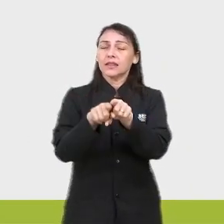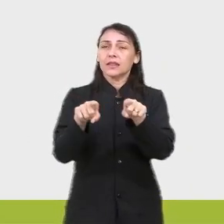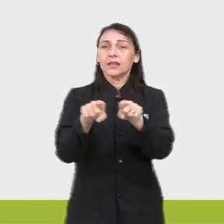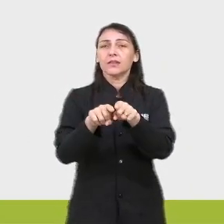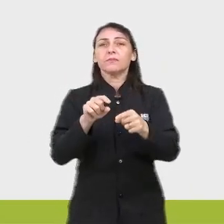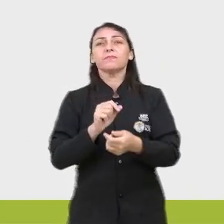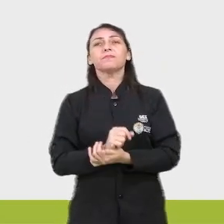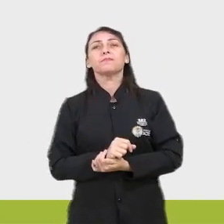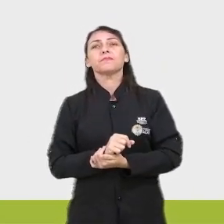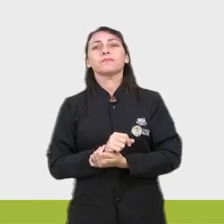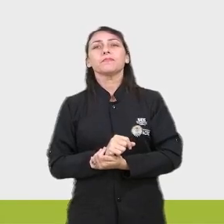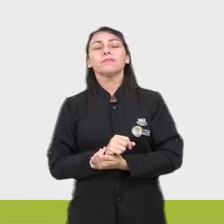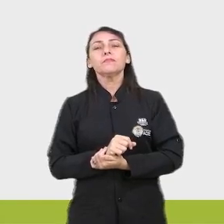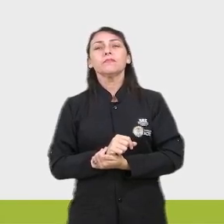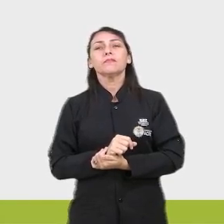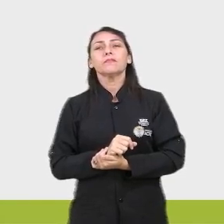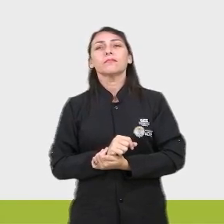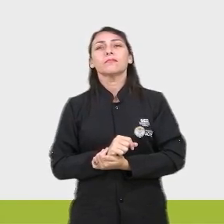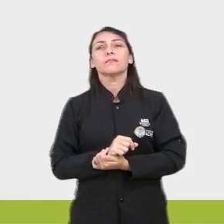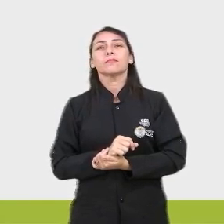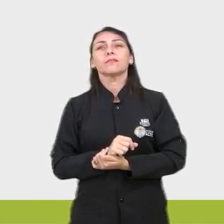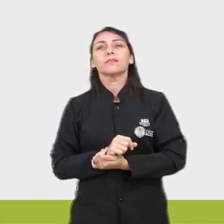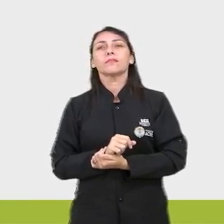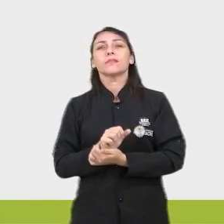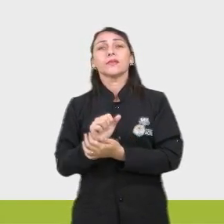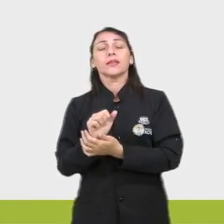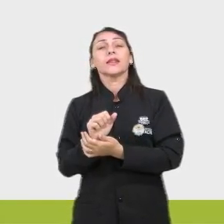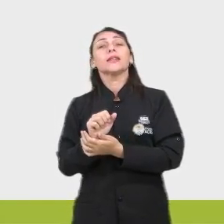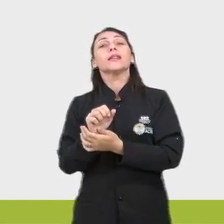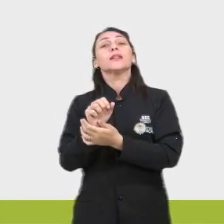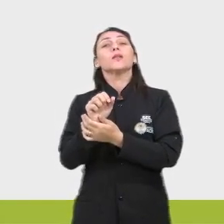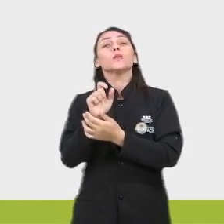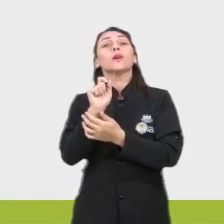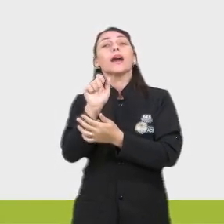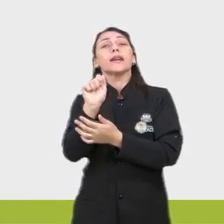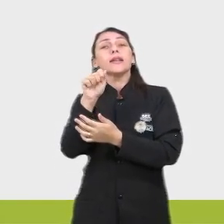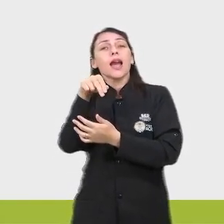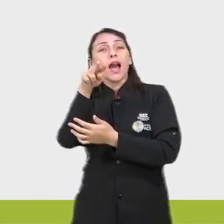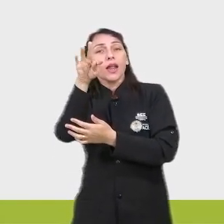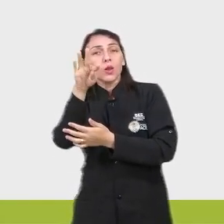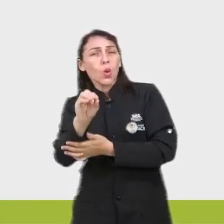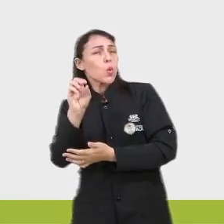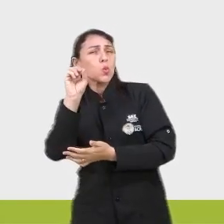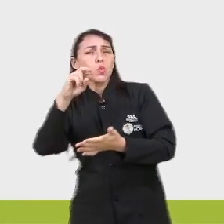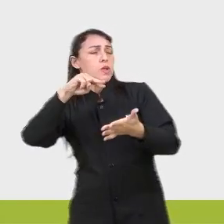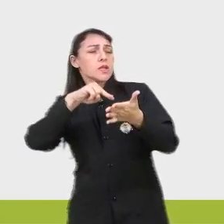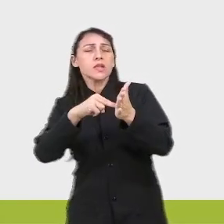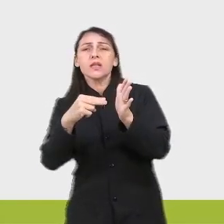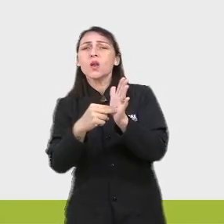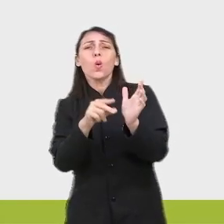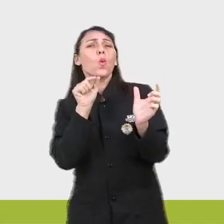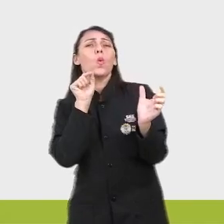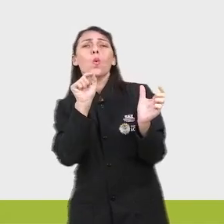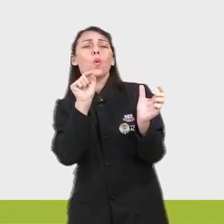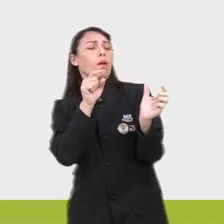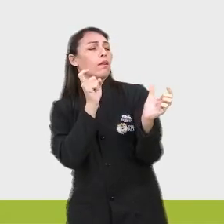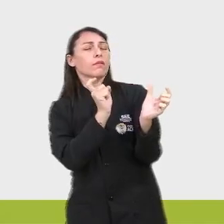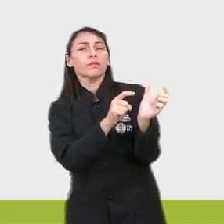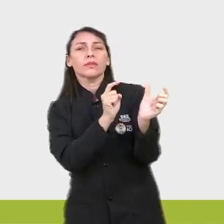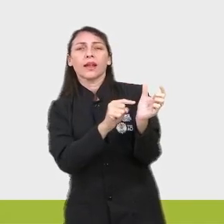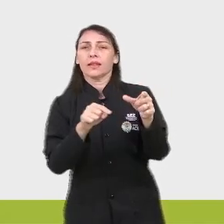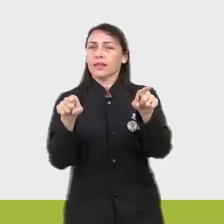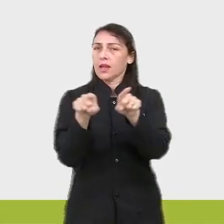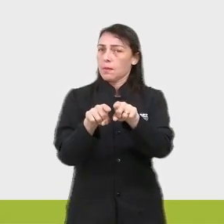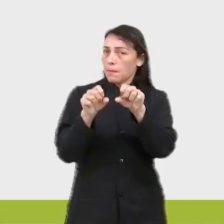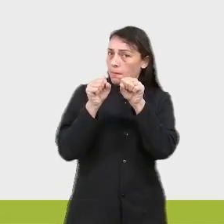a expressão llanto, yo doy llanto. E o que seria esse llanto?